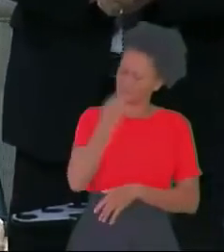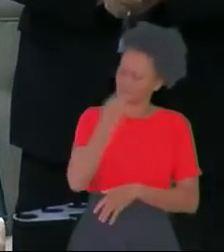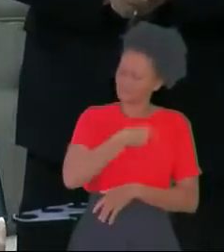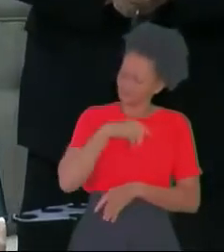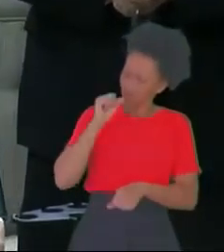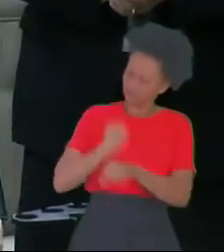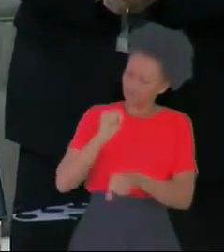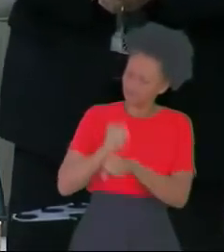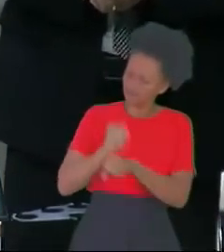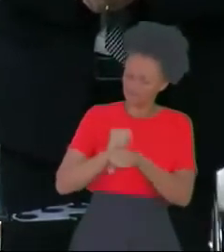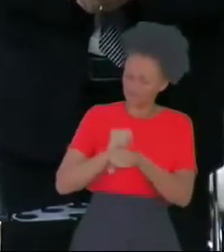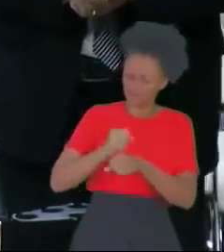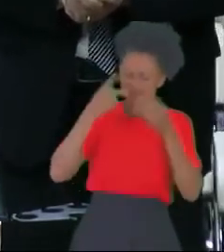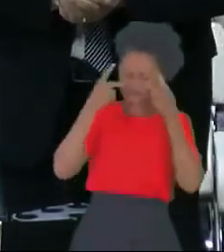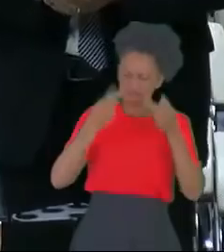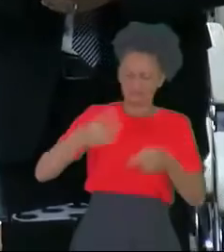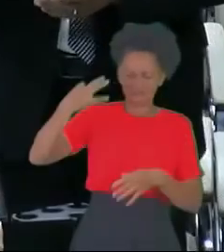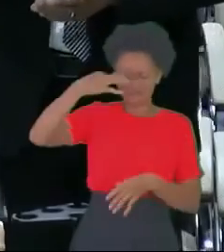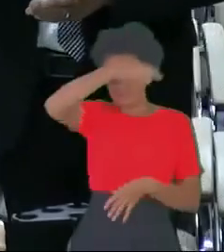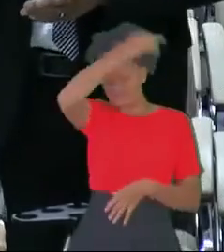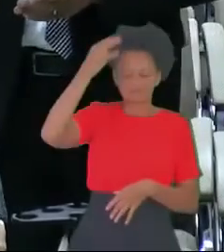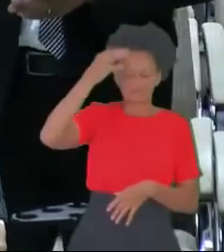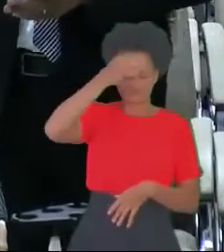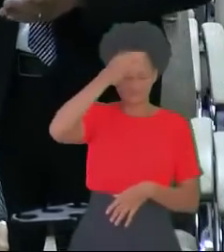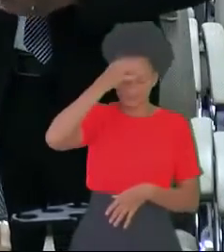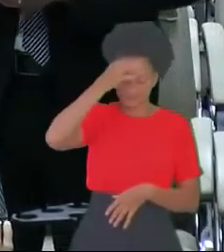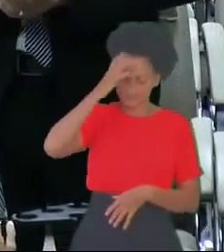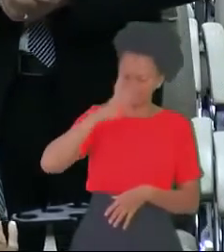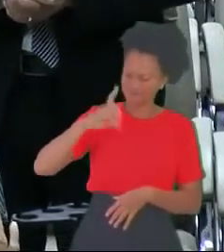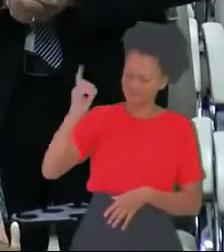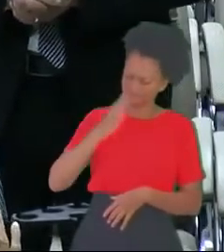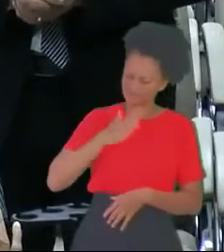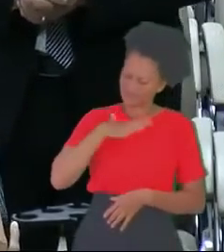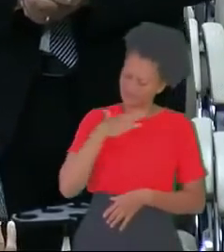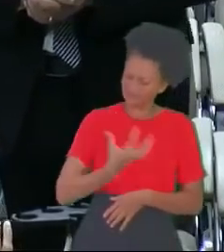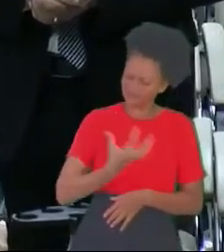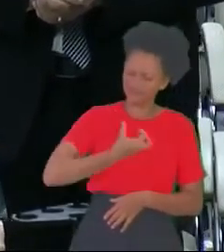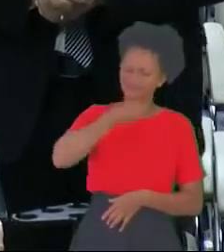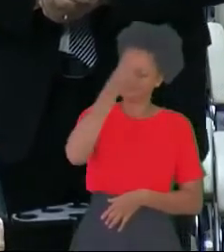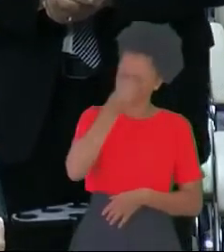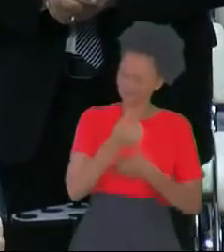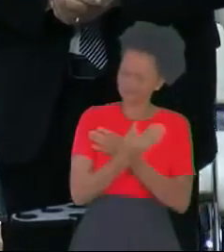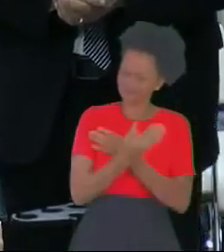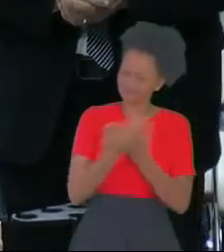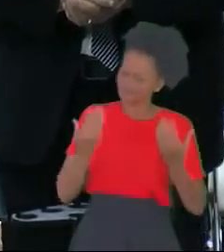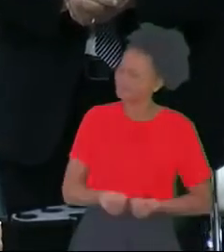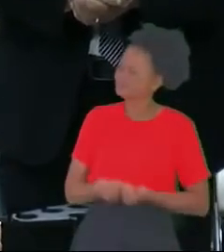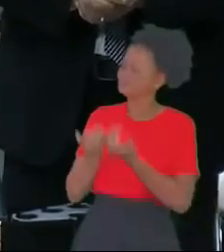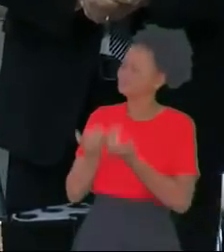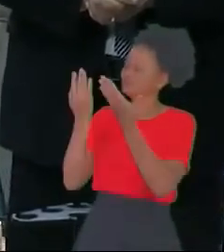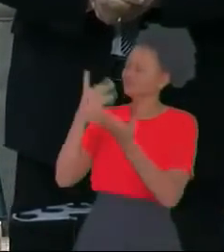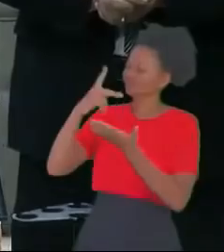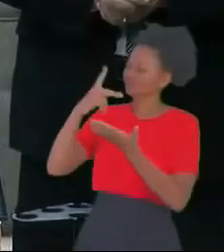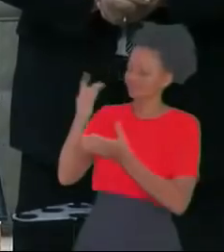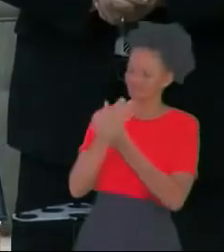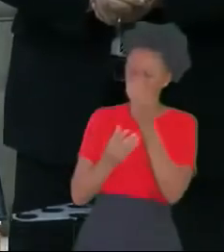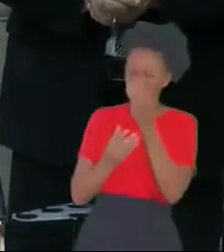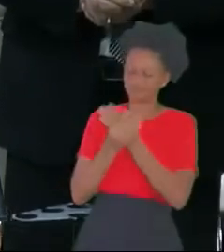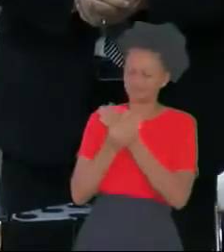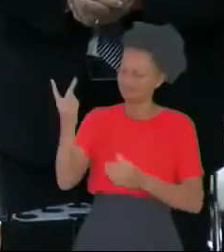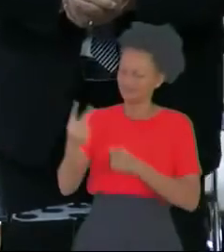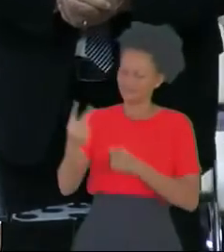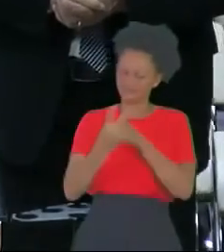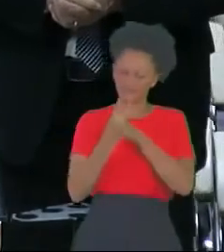esperando pela visita do Espírito Santo. Deus da minha salvação, nós entregamos tudo em tuas mãos. Livra-nos do mal,